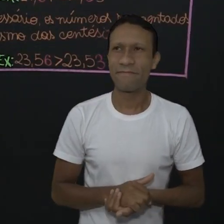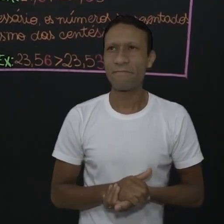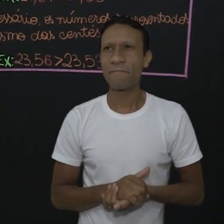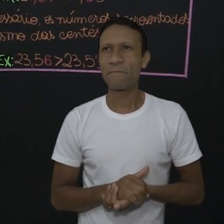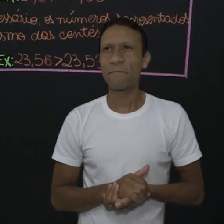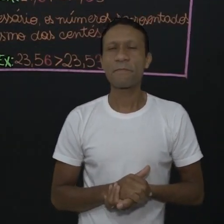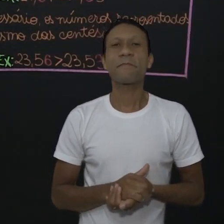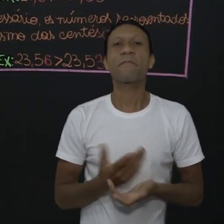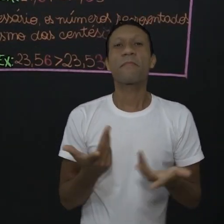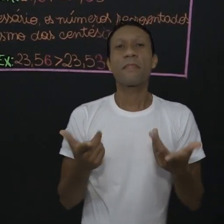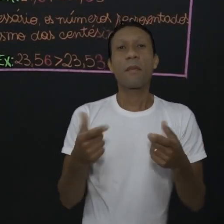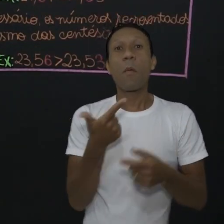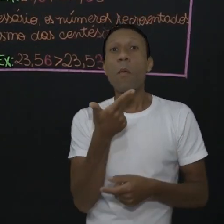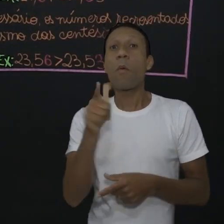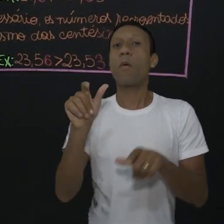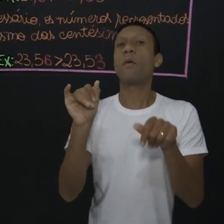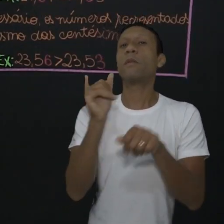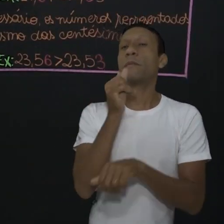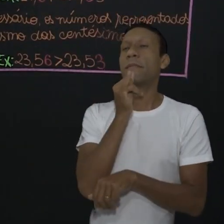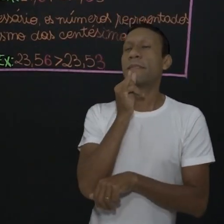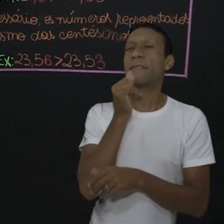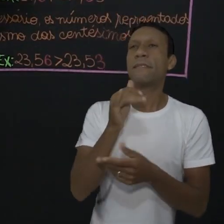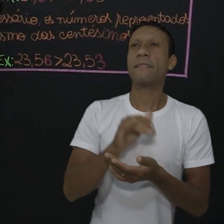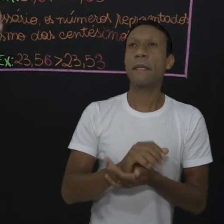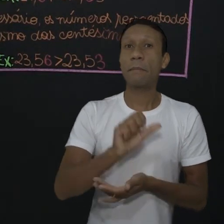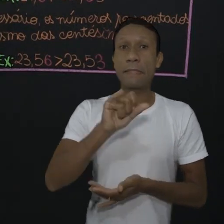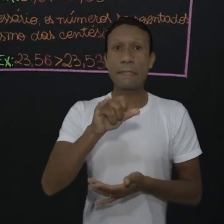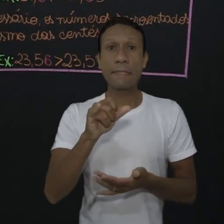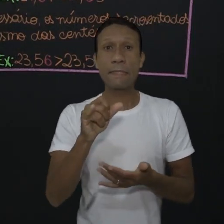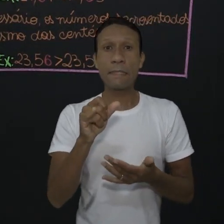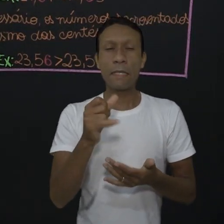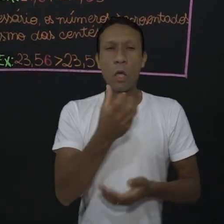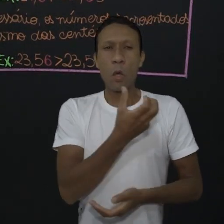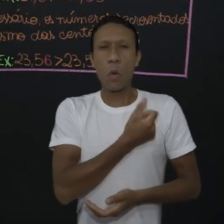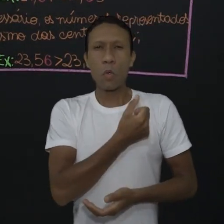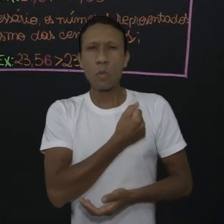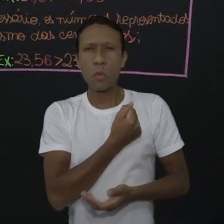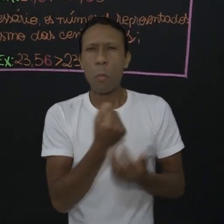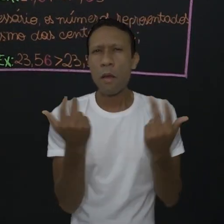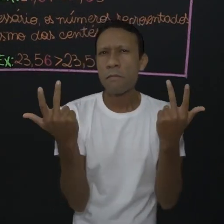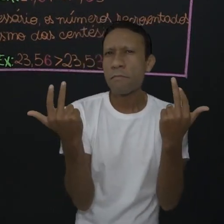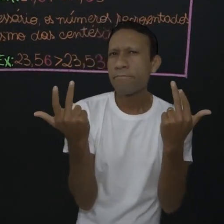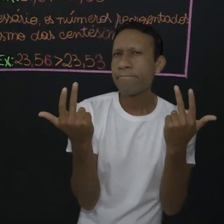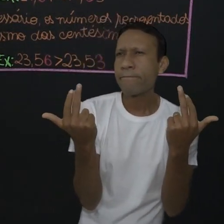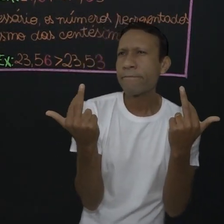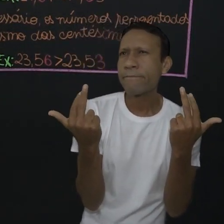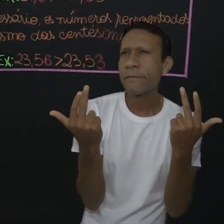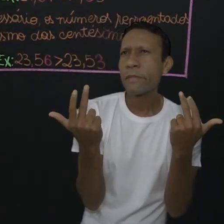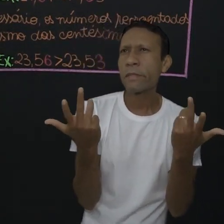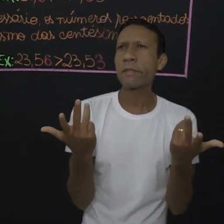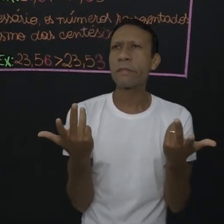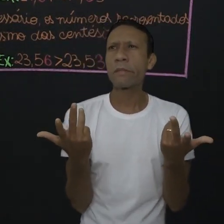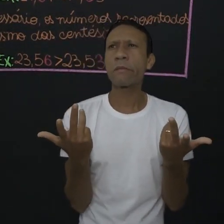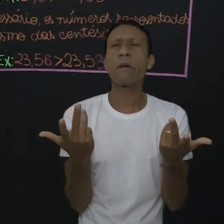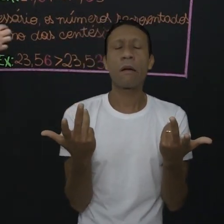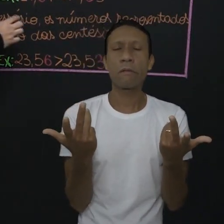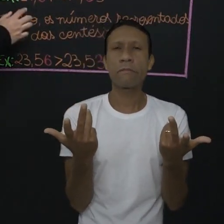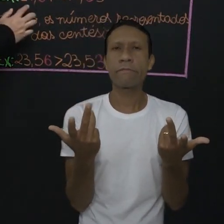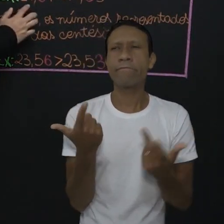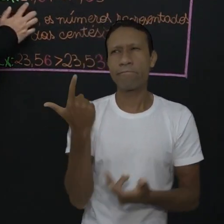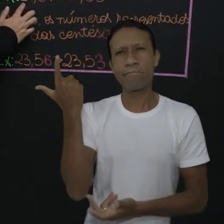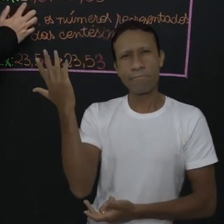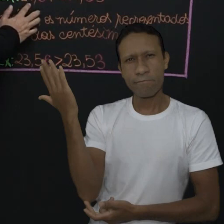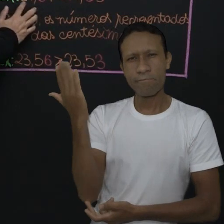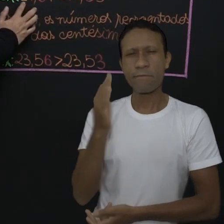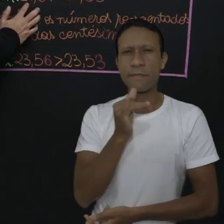Agora, vamos supor que as partes inteiras são iguais. O que acontece? Se as partes inteiras são iguais, nesse